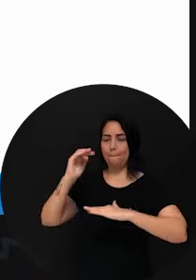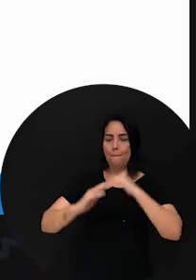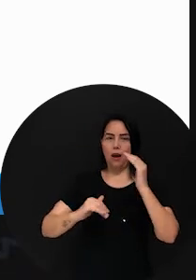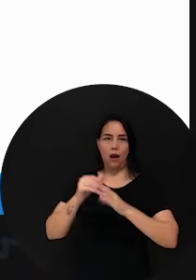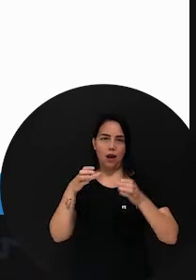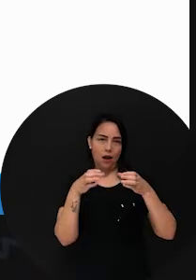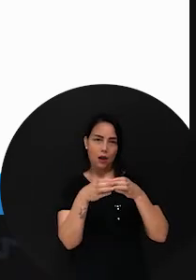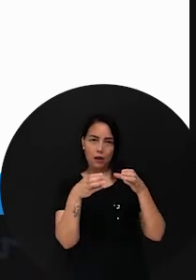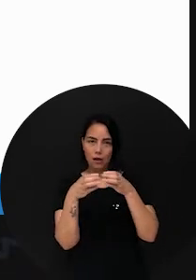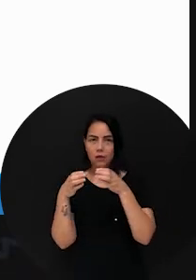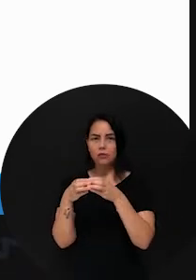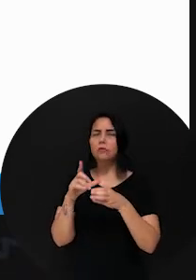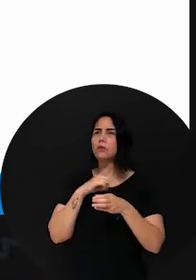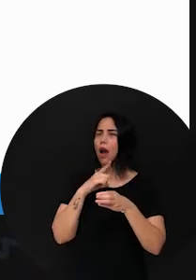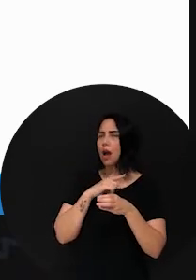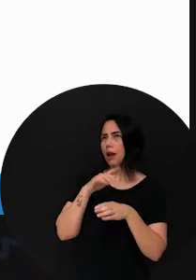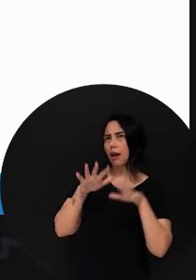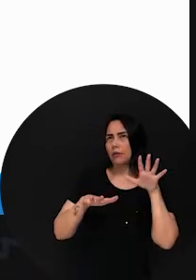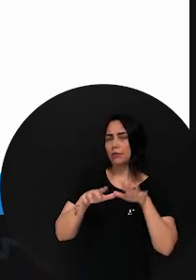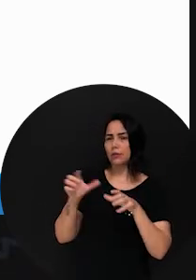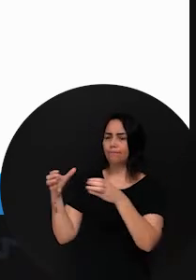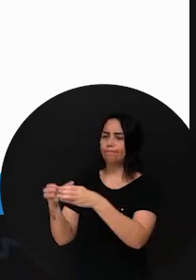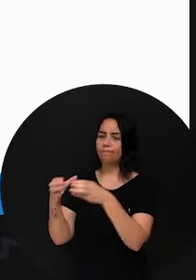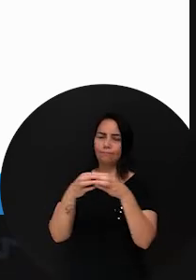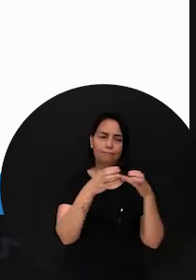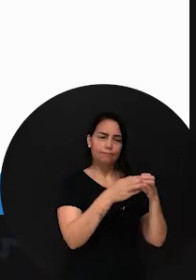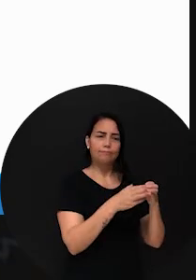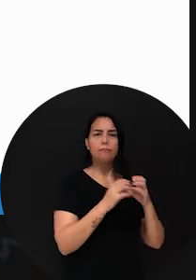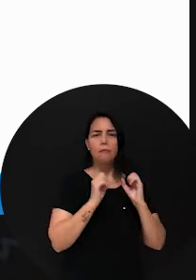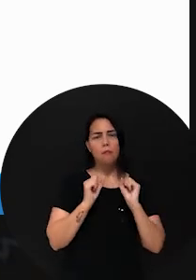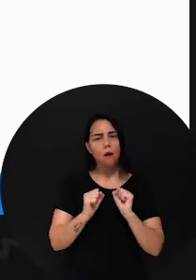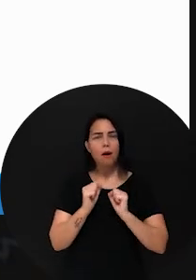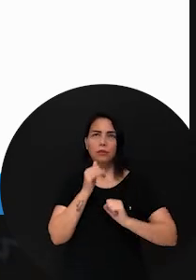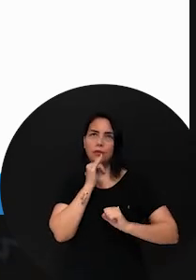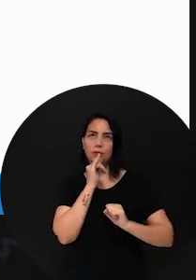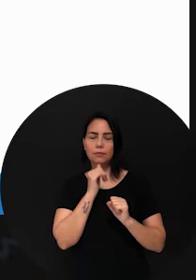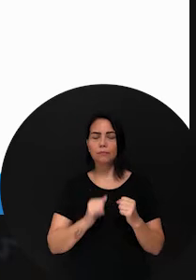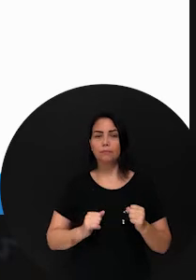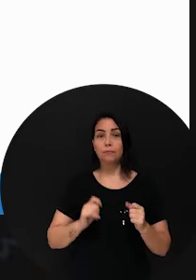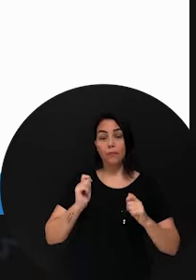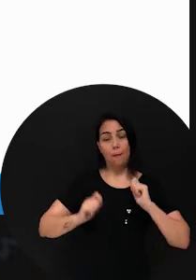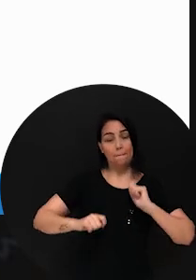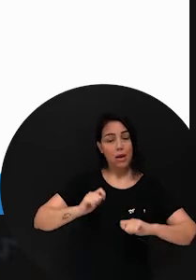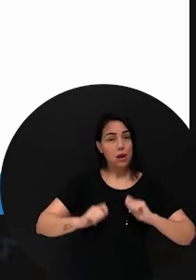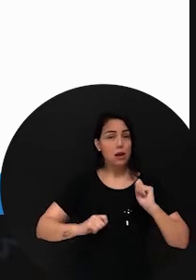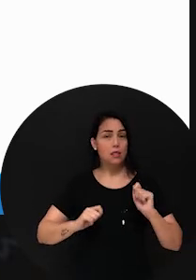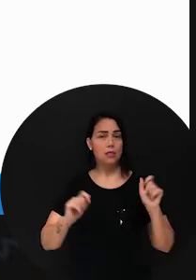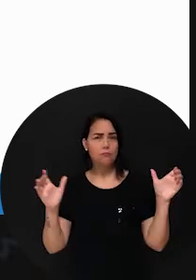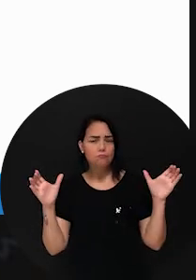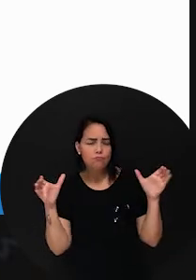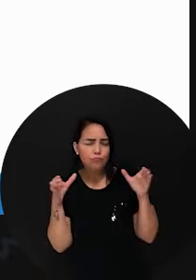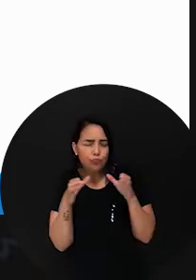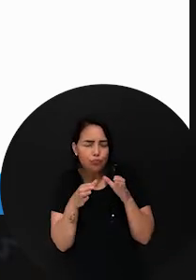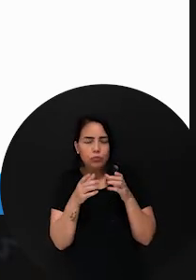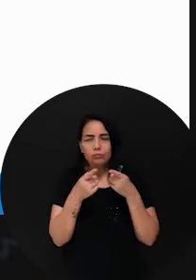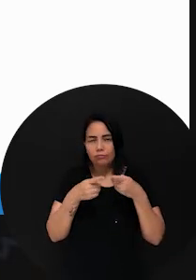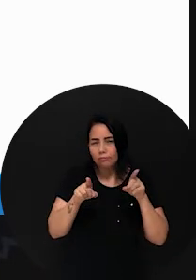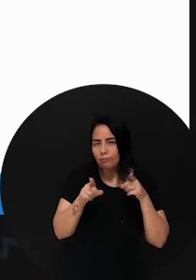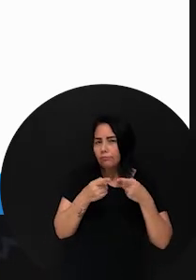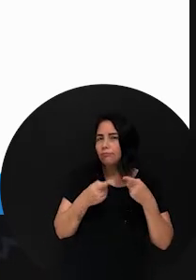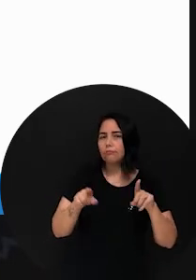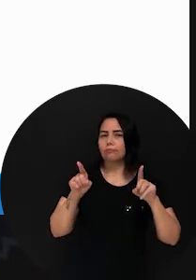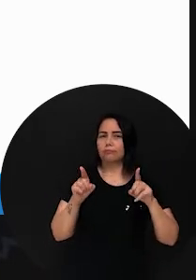às vezes quartetos, bandas, uma mini orquestra. Então, a gente tem várias formações aí